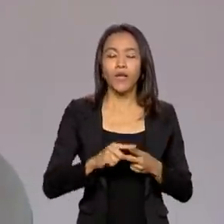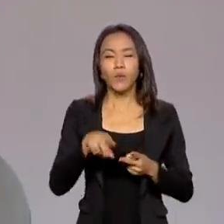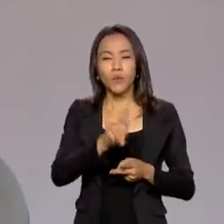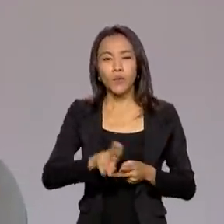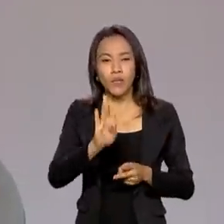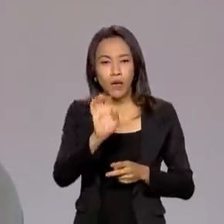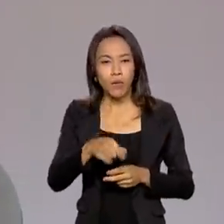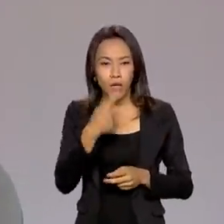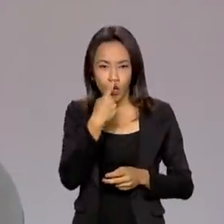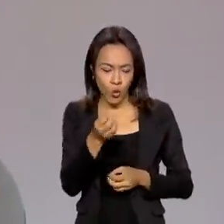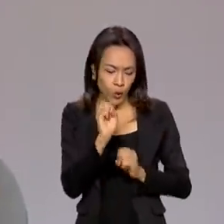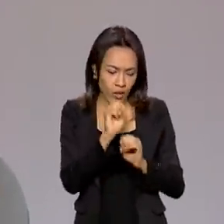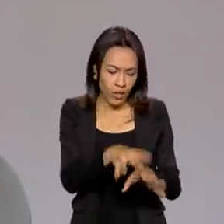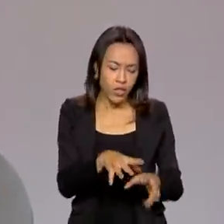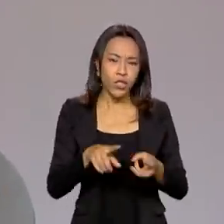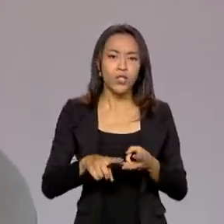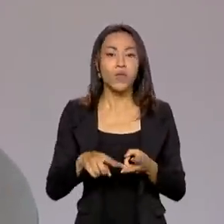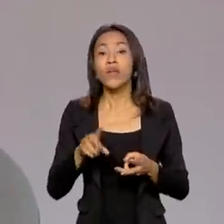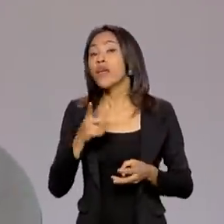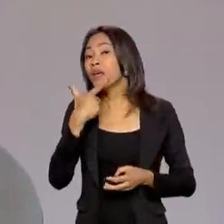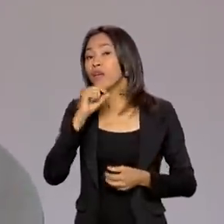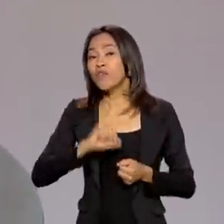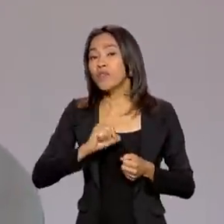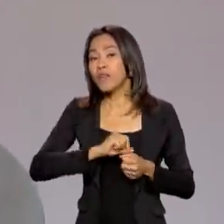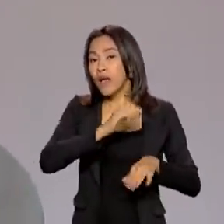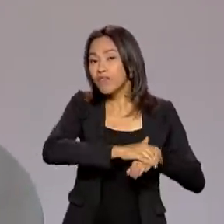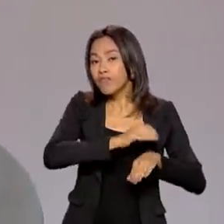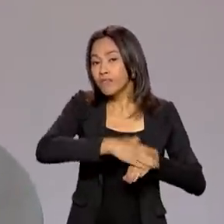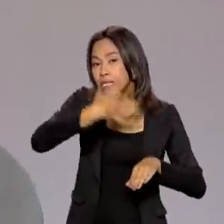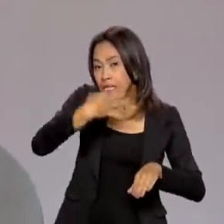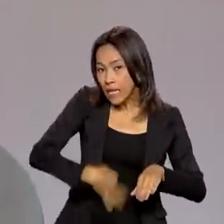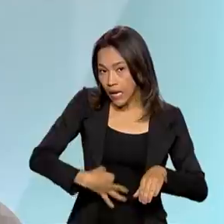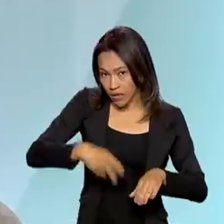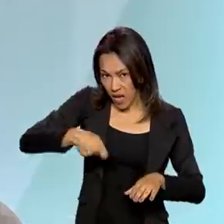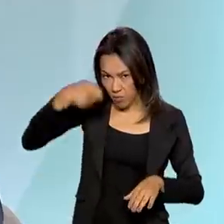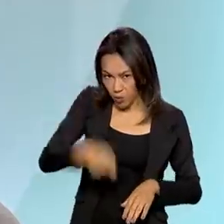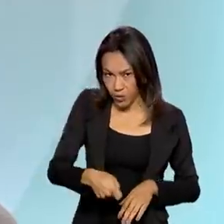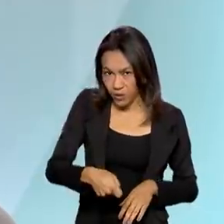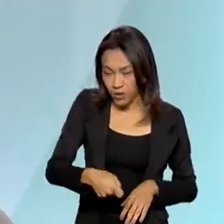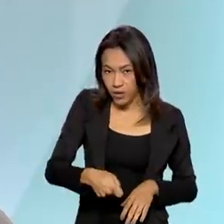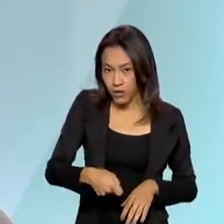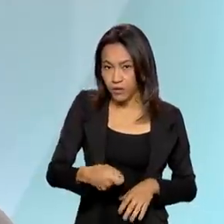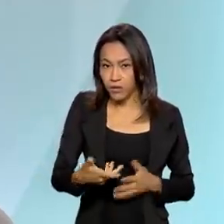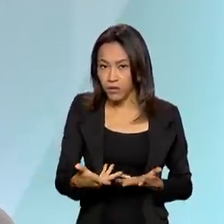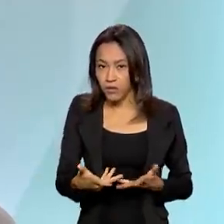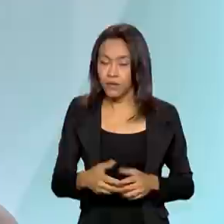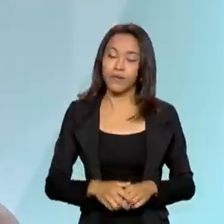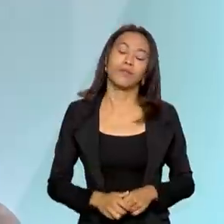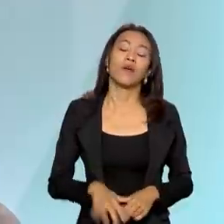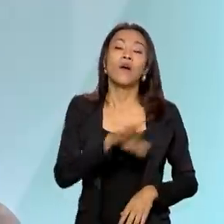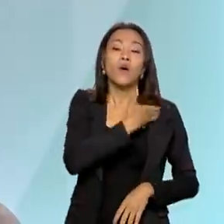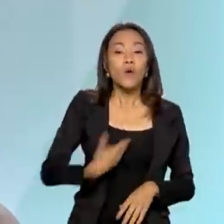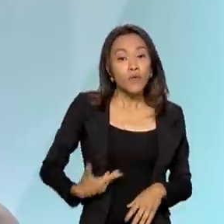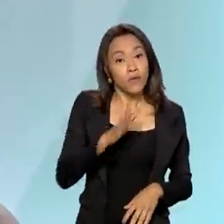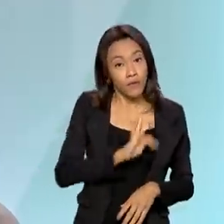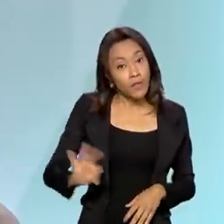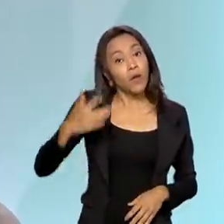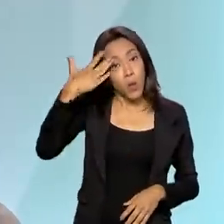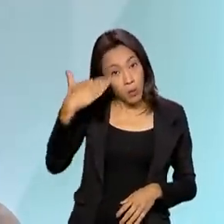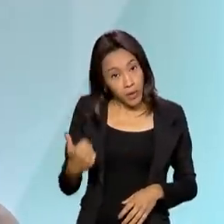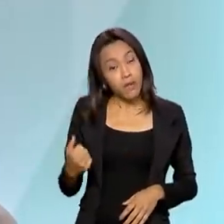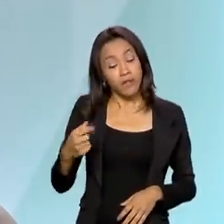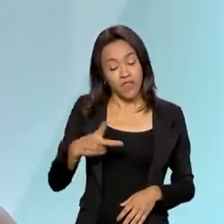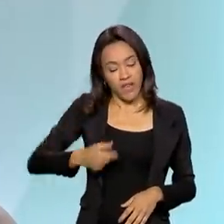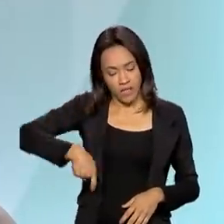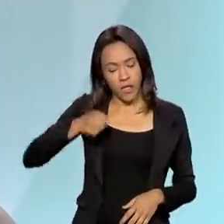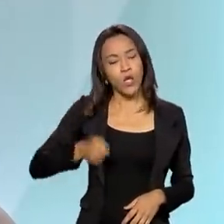resíduos. Quem não toma uma atitude correta, a melhor forma é punir? O governo federal entende e tem que ser rigoroso